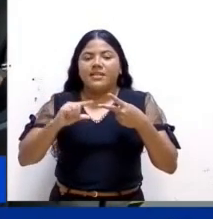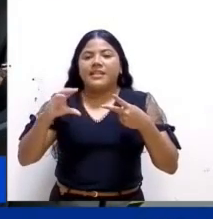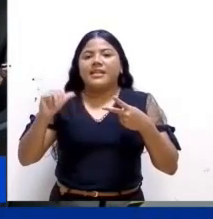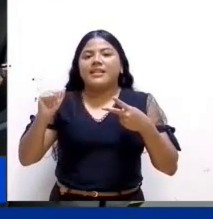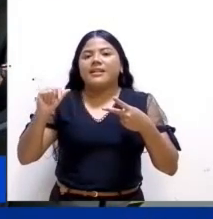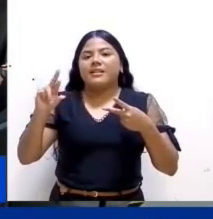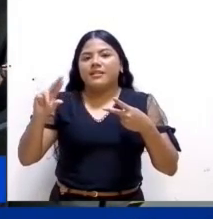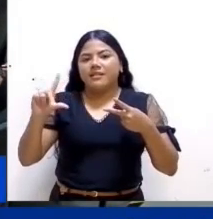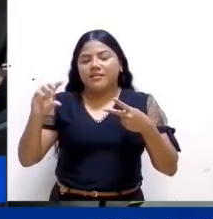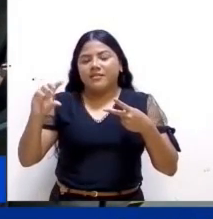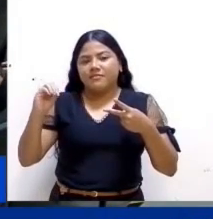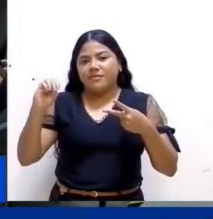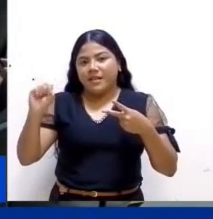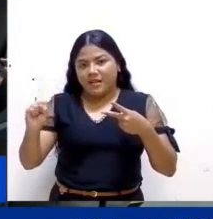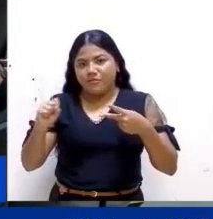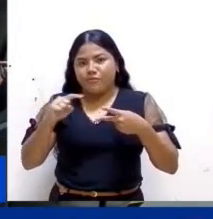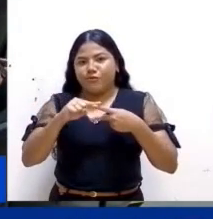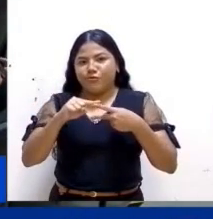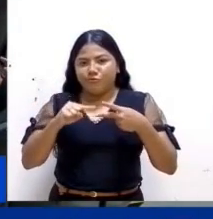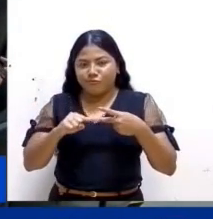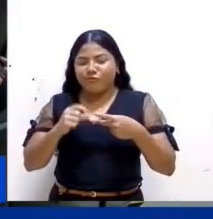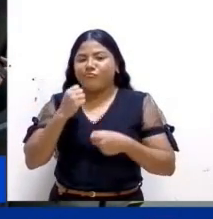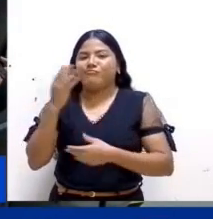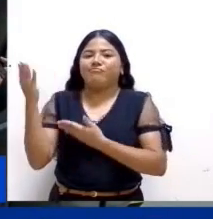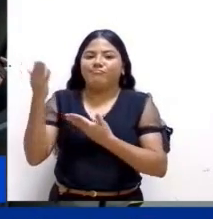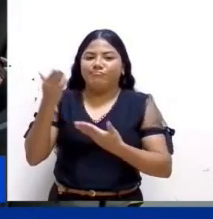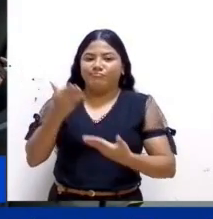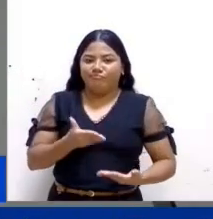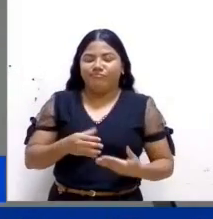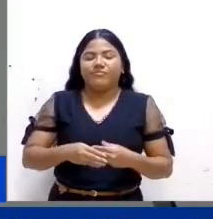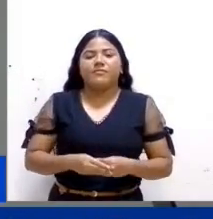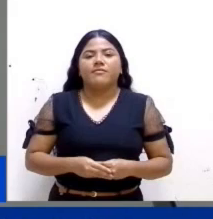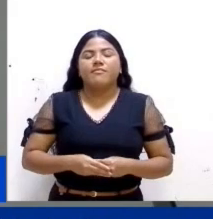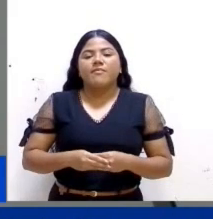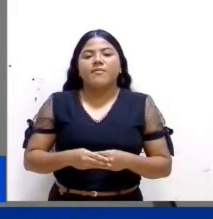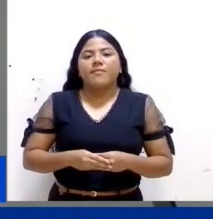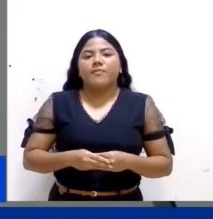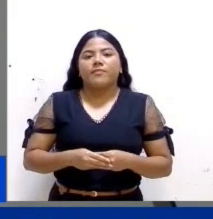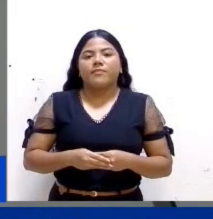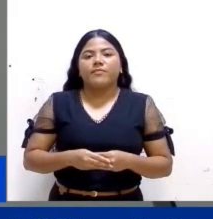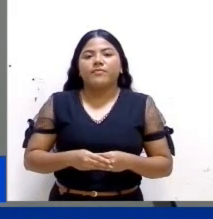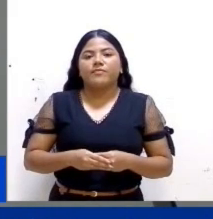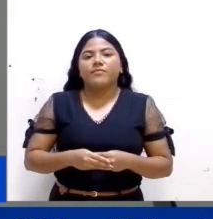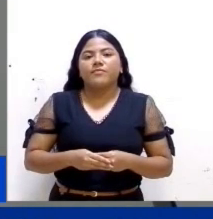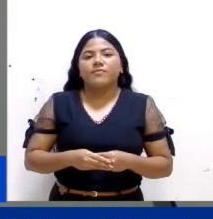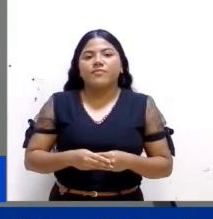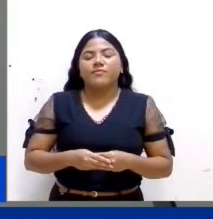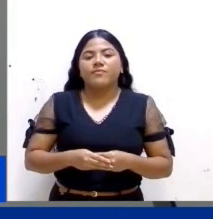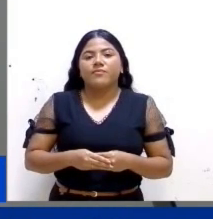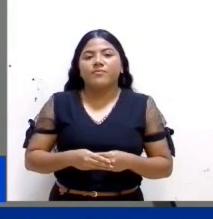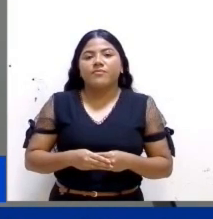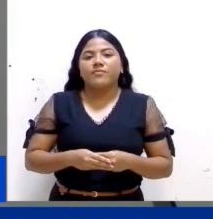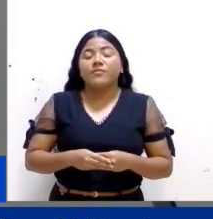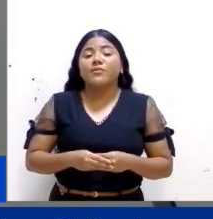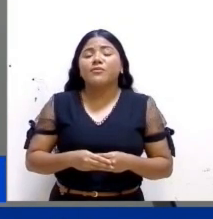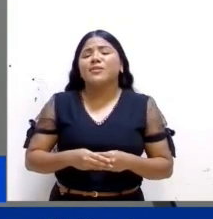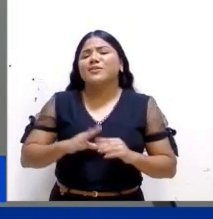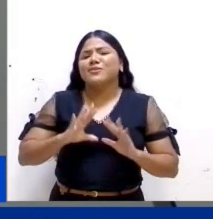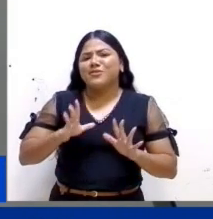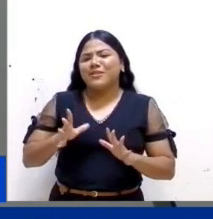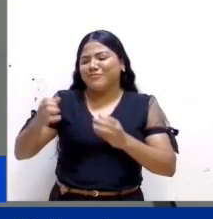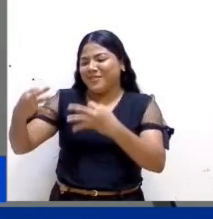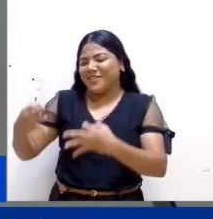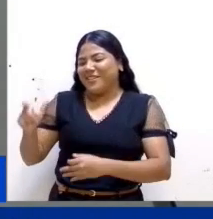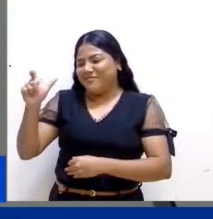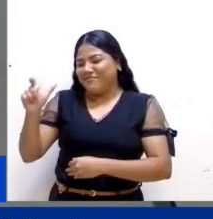sejam bem-vindos. E eu quero entender o seguinte, explicar. Eu falei isso para minha Foco no esposa. Olha, juiz eu quero ir Normandes lá, eu Souza.